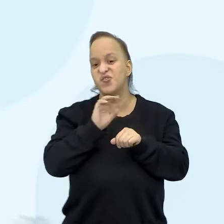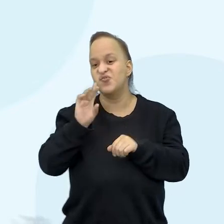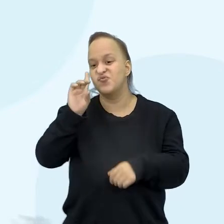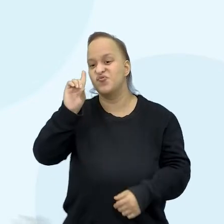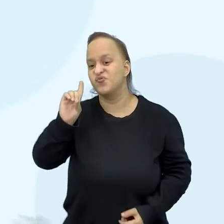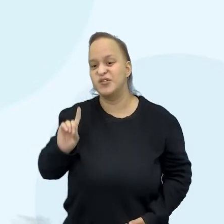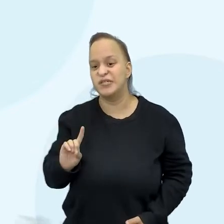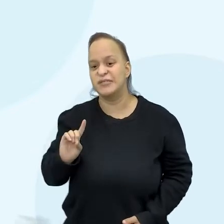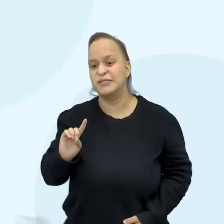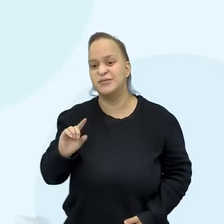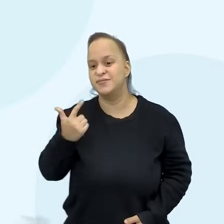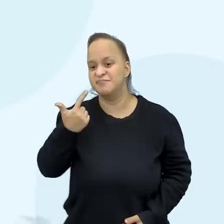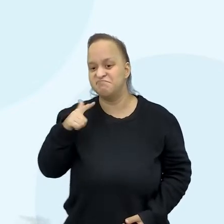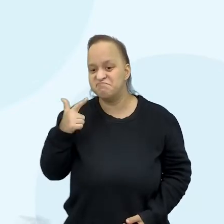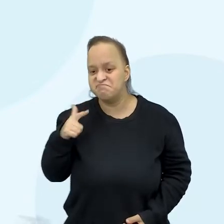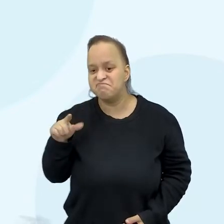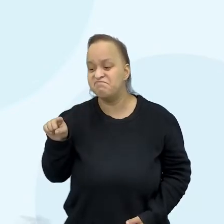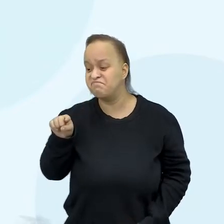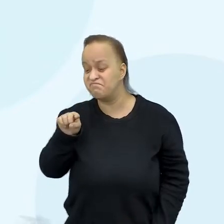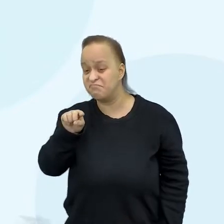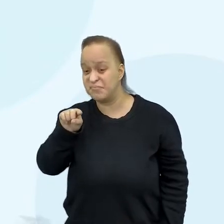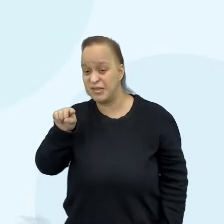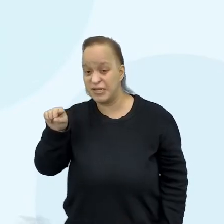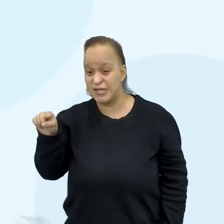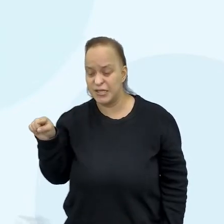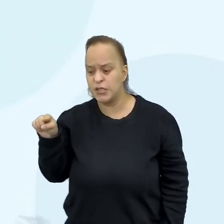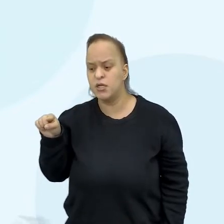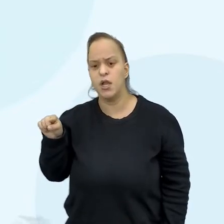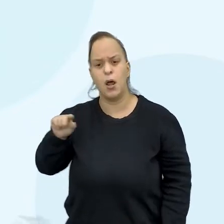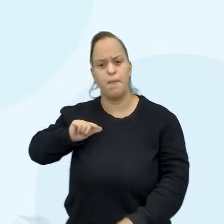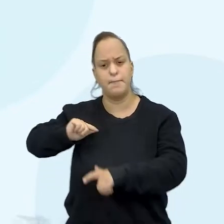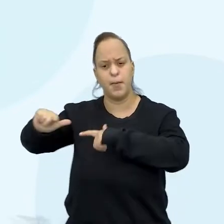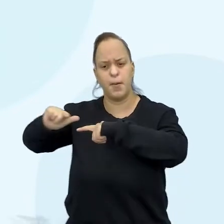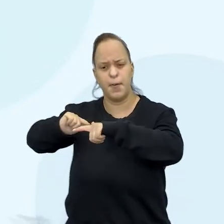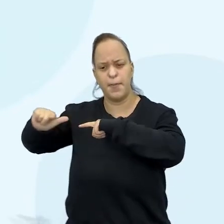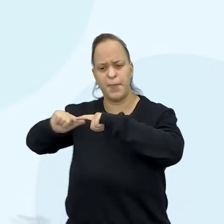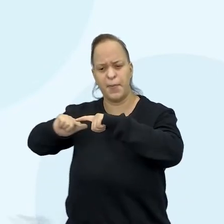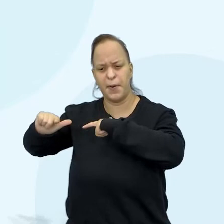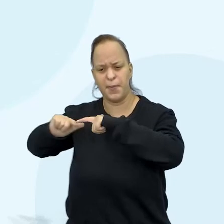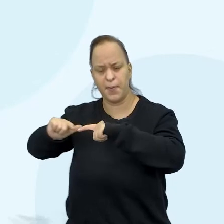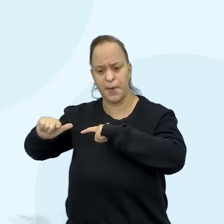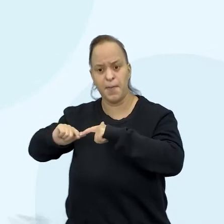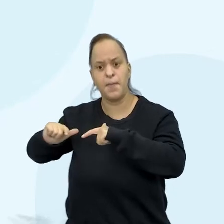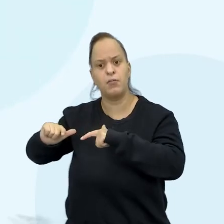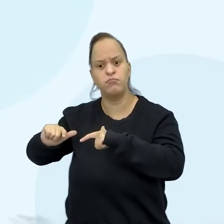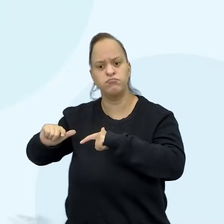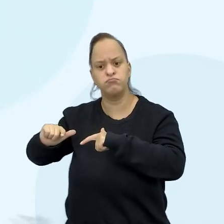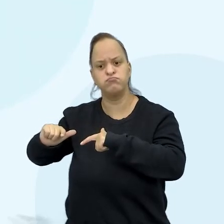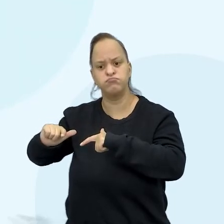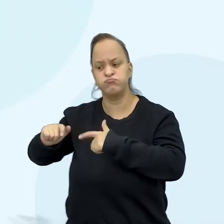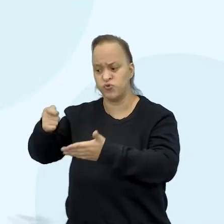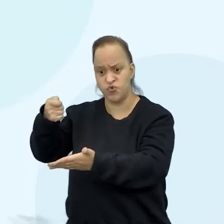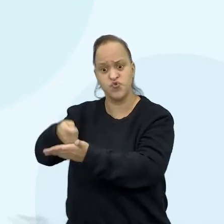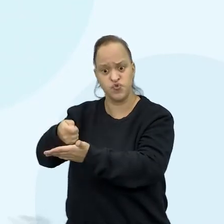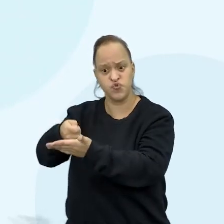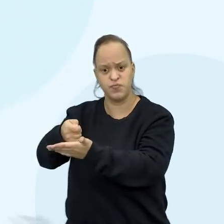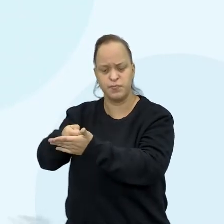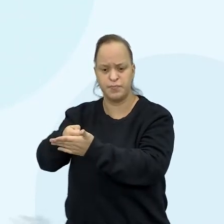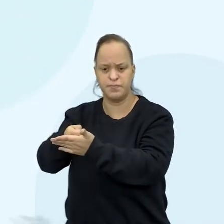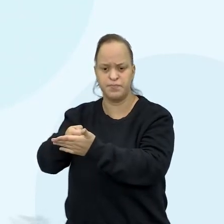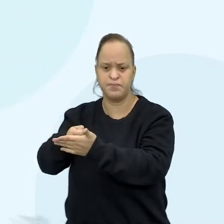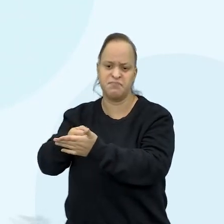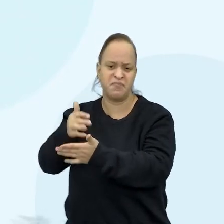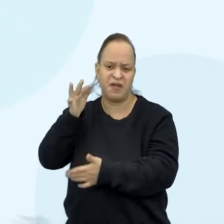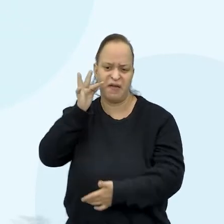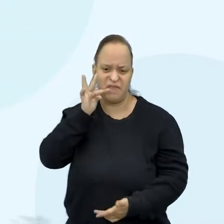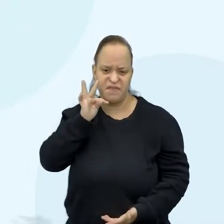ser impostos a eles determinados trabalhos que são forçados. E a gente está falando lá da França e da Europa no